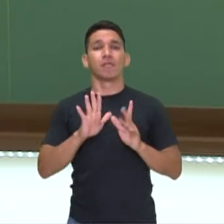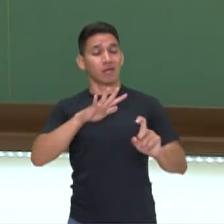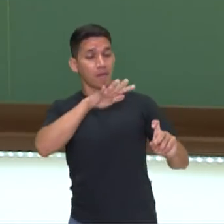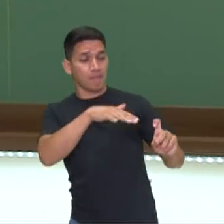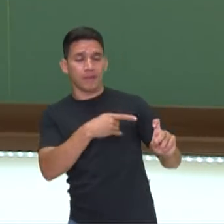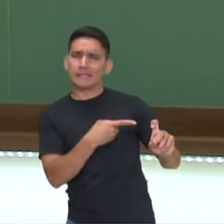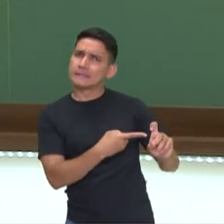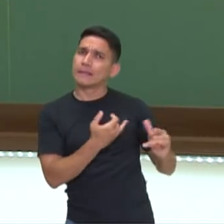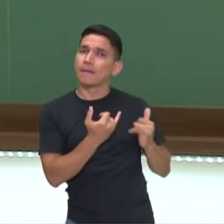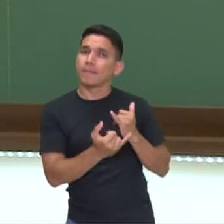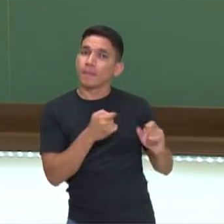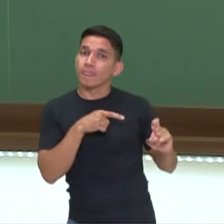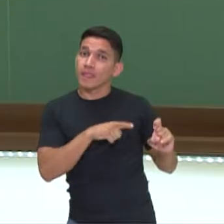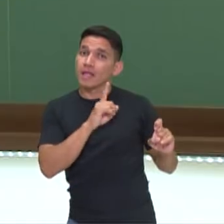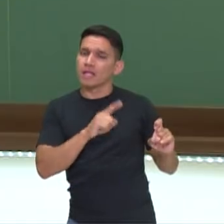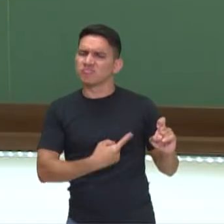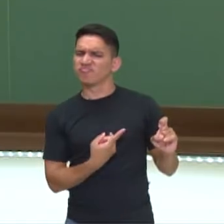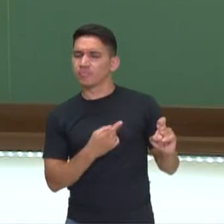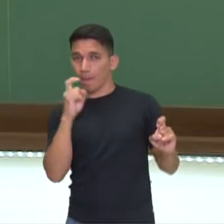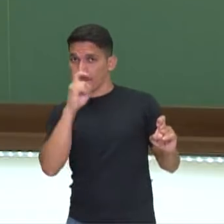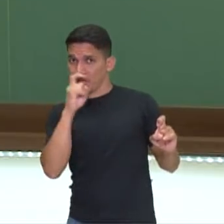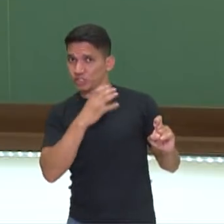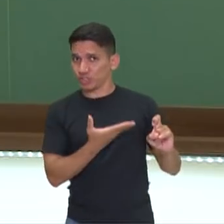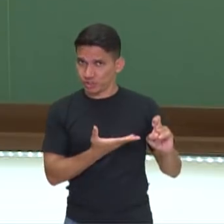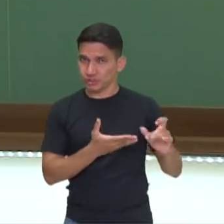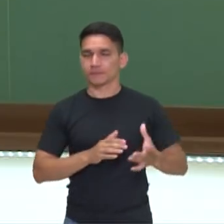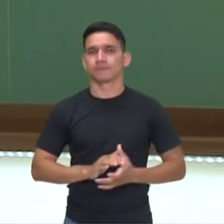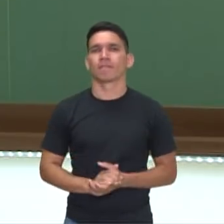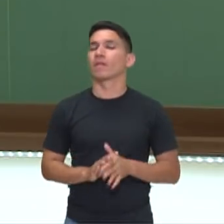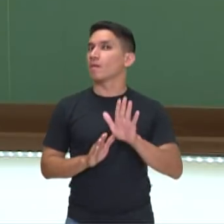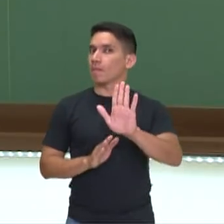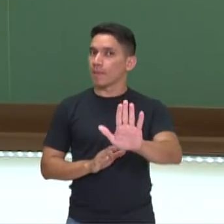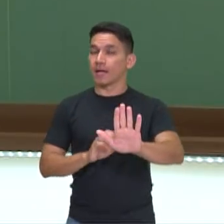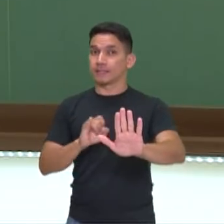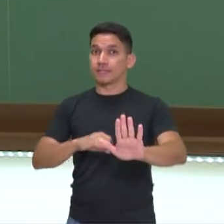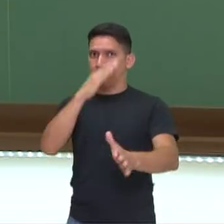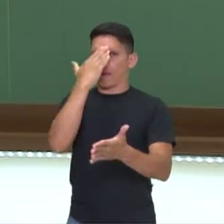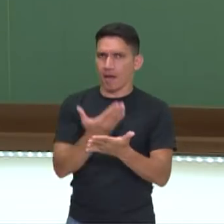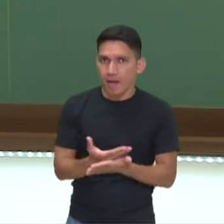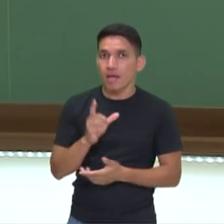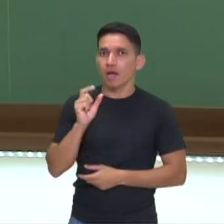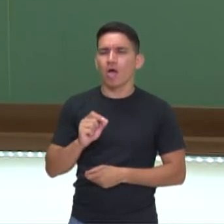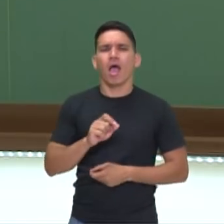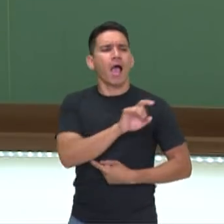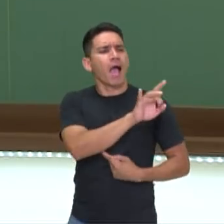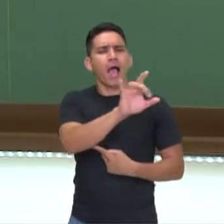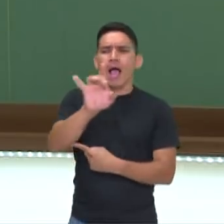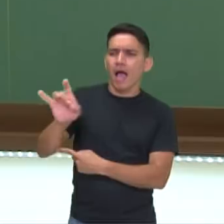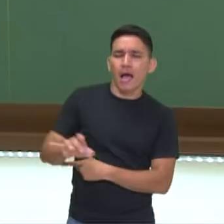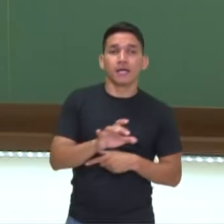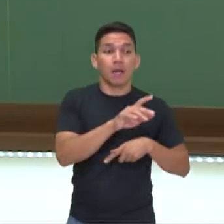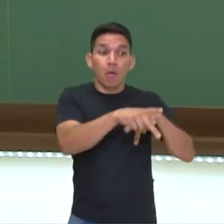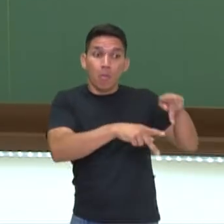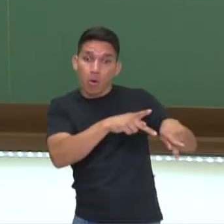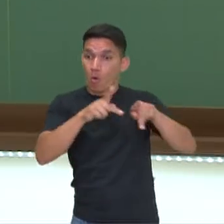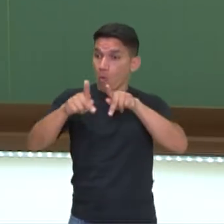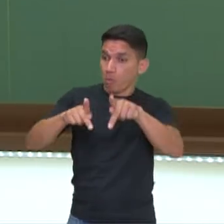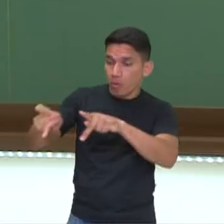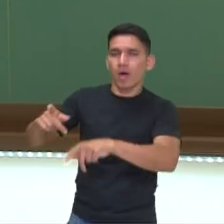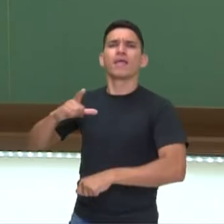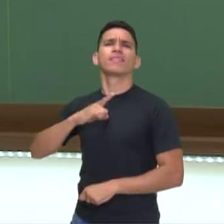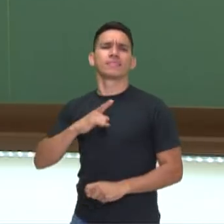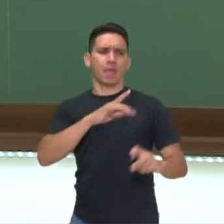é correspondente a uma não-verdade. Mas, para quem acredita, para o povo, cada povo tem mitos de origem. Por